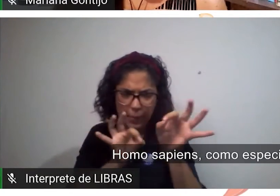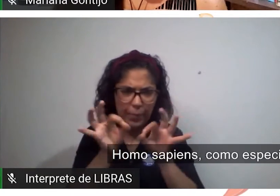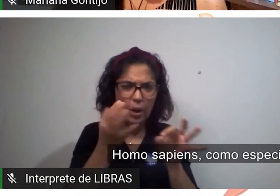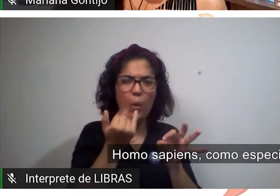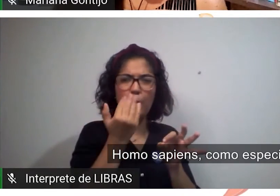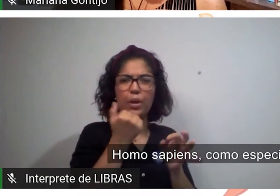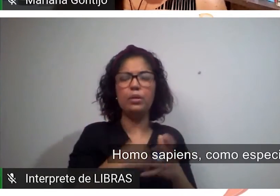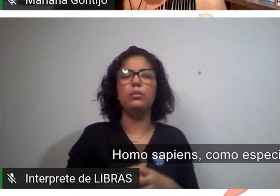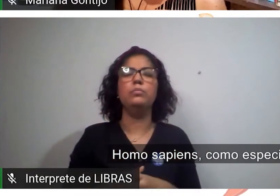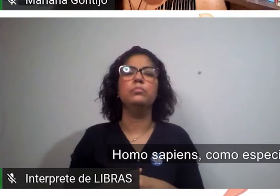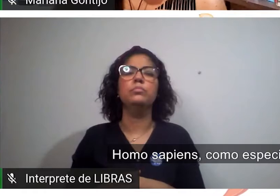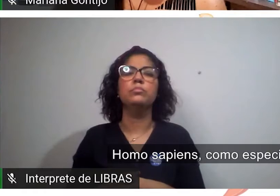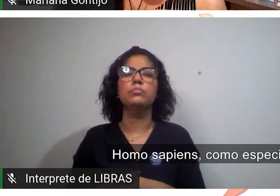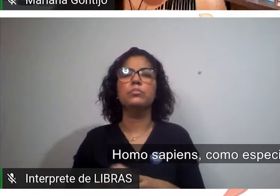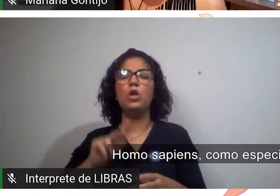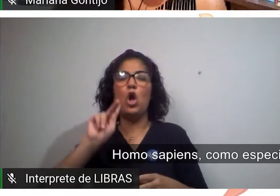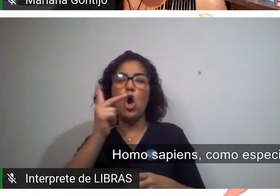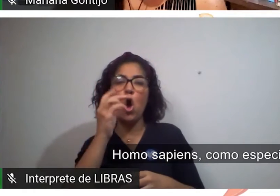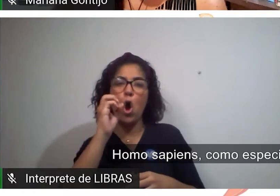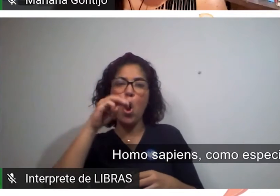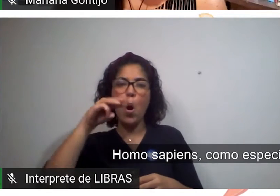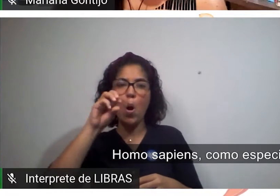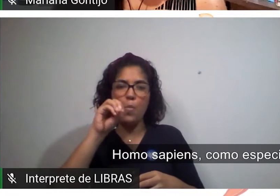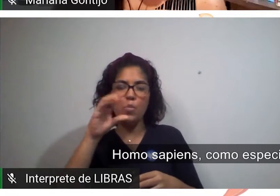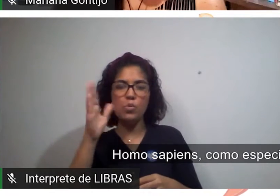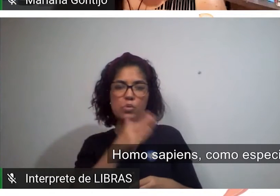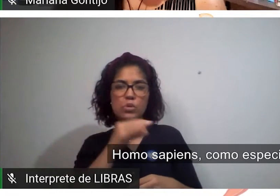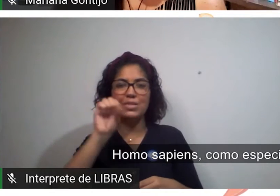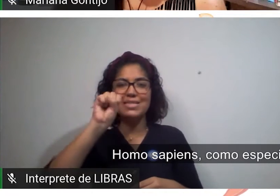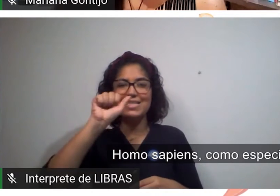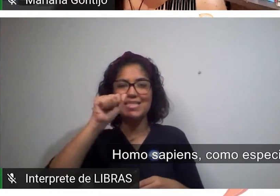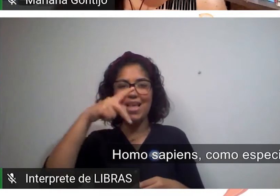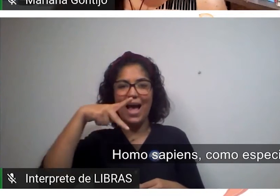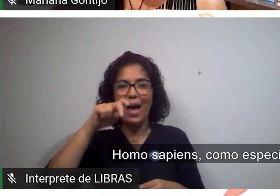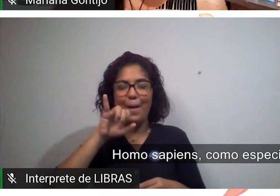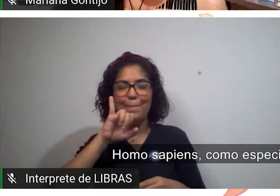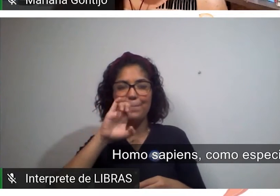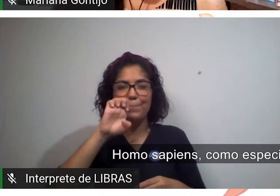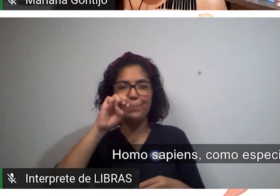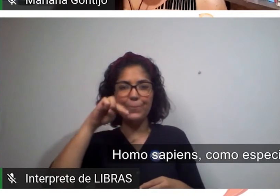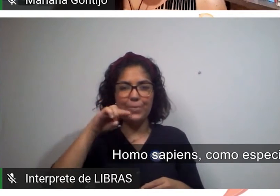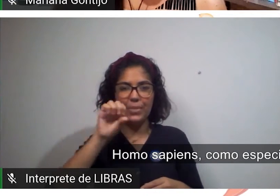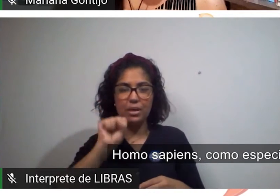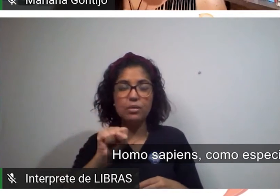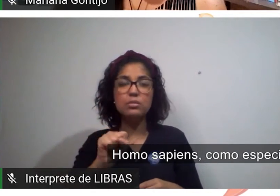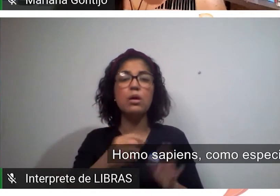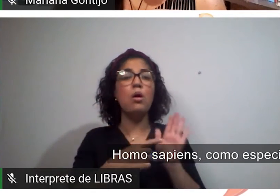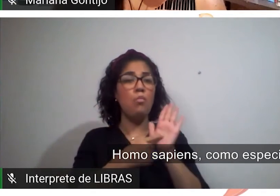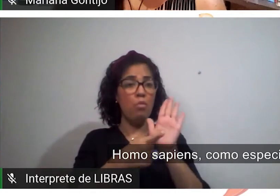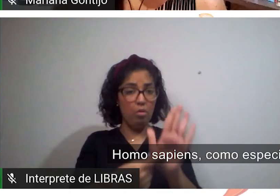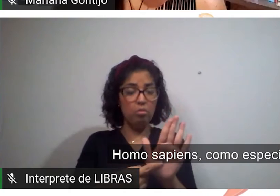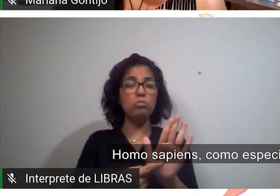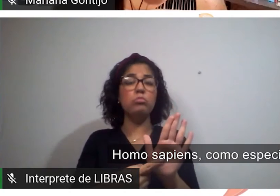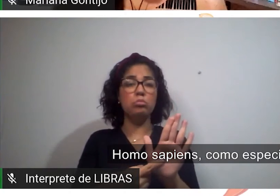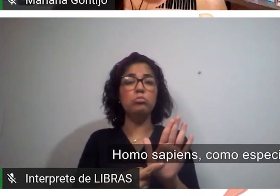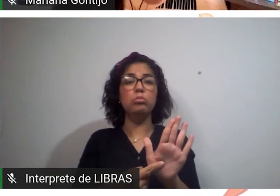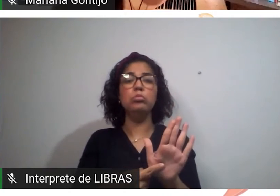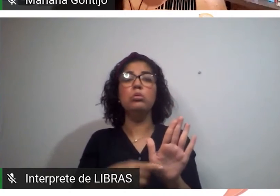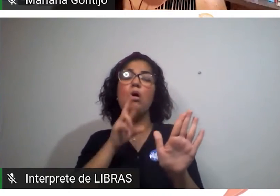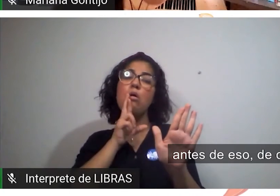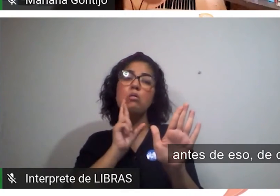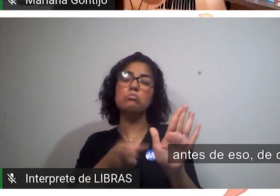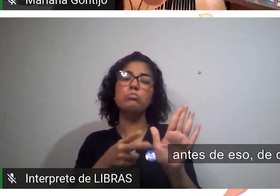sapiens sapiens que nós somos, né, que a gente é como espécie, nós somos resultado disso, nós somos resultado da